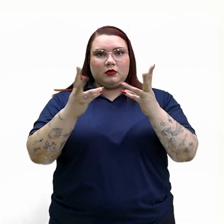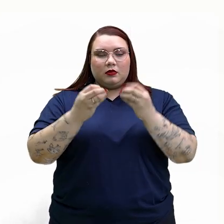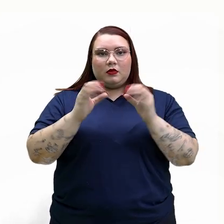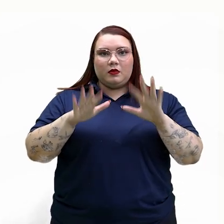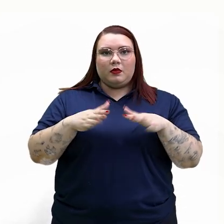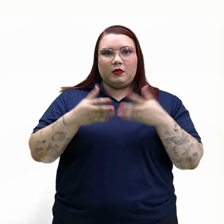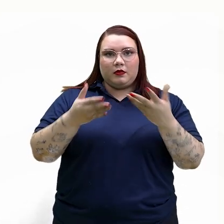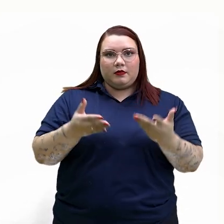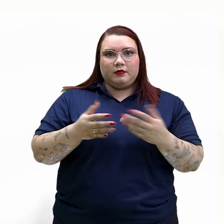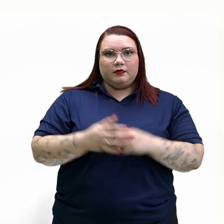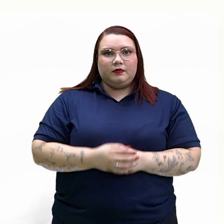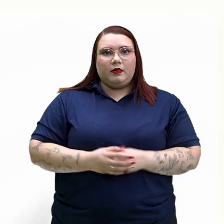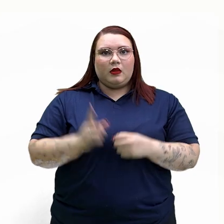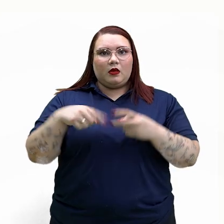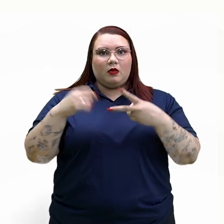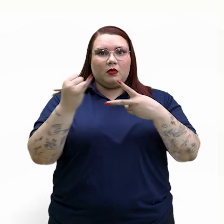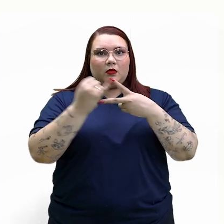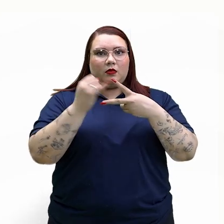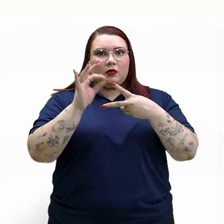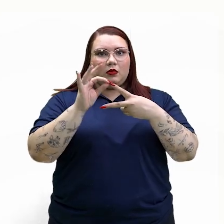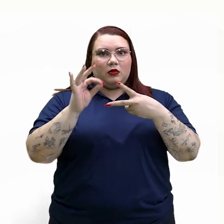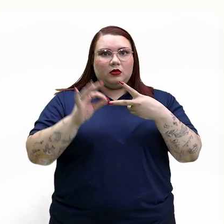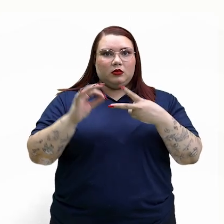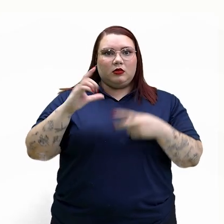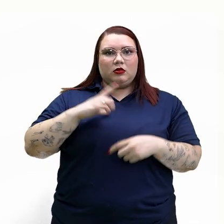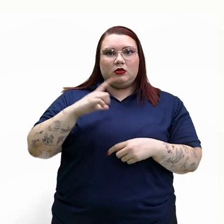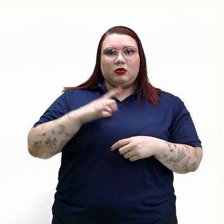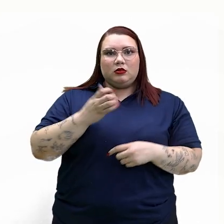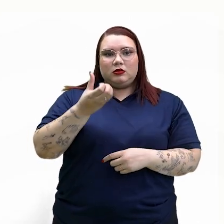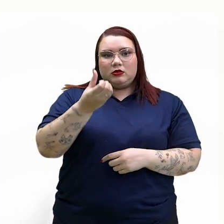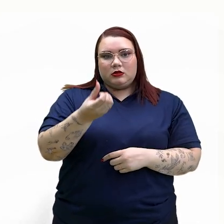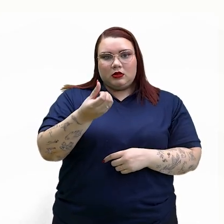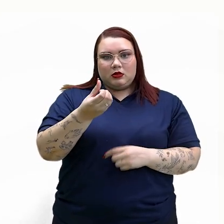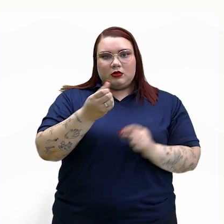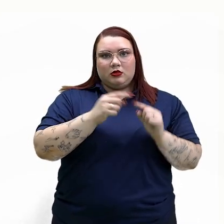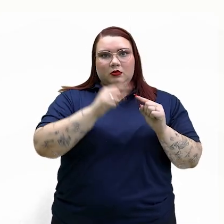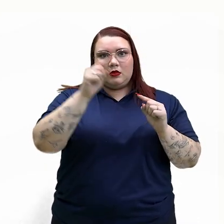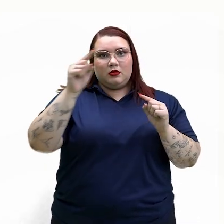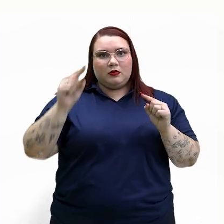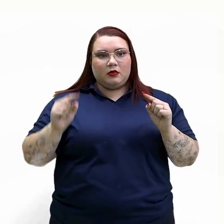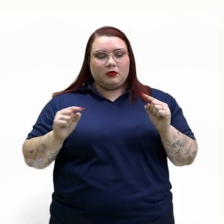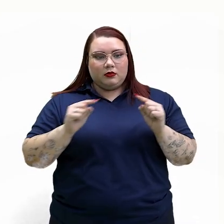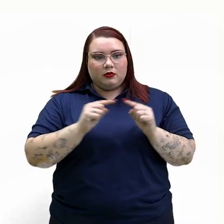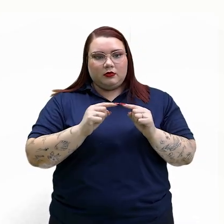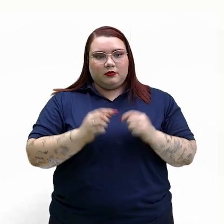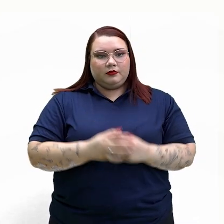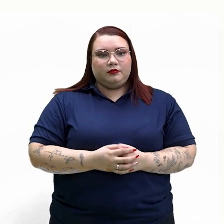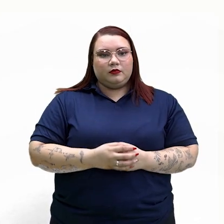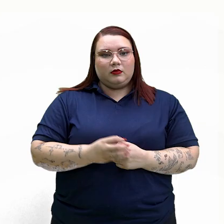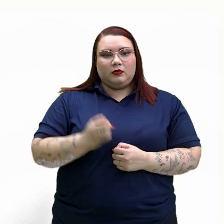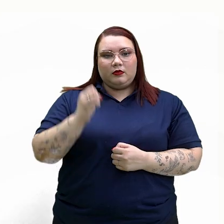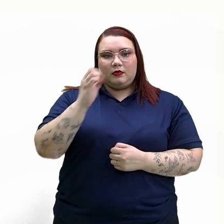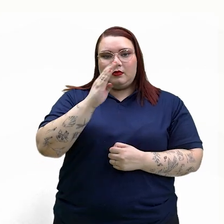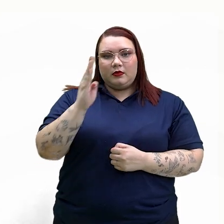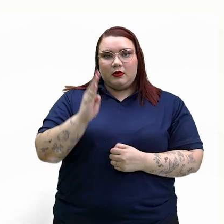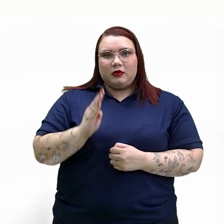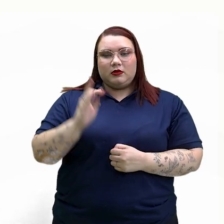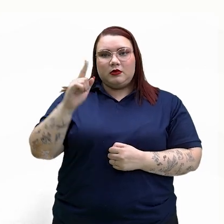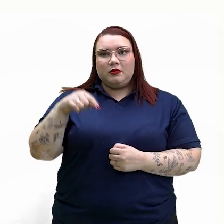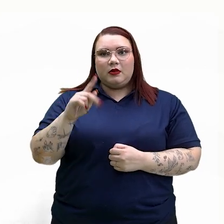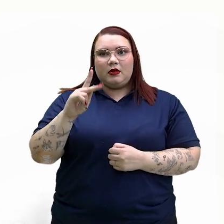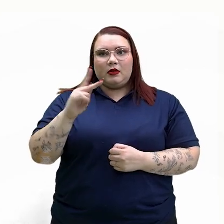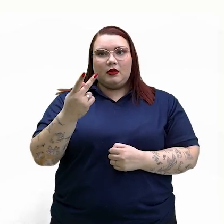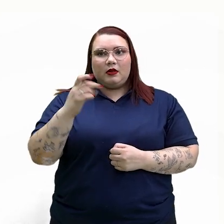O hexágono é um polígono que tem 6 lados. É só lembrar, ó, o Brasil vai ser